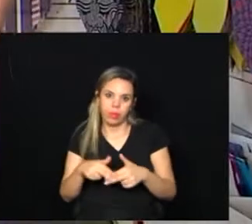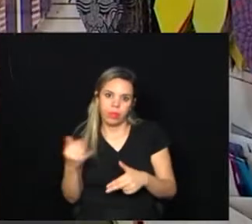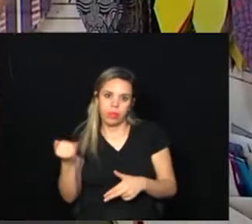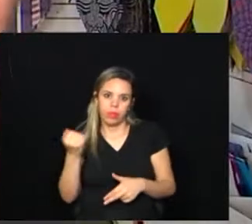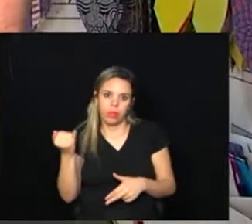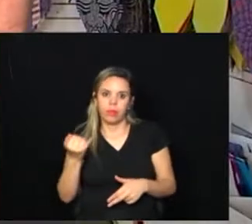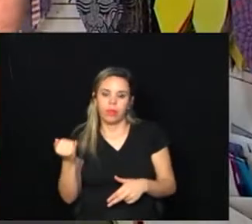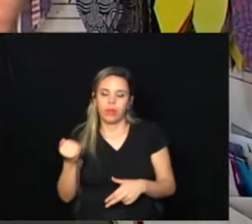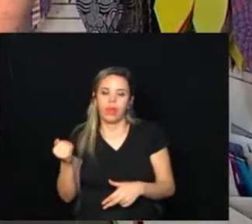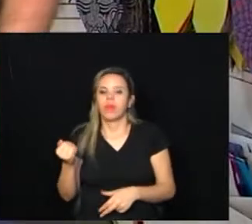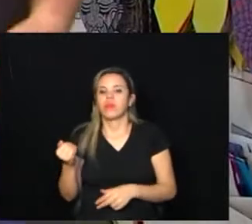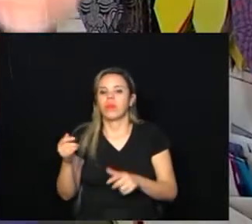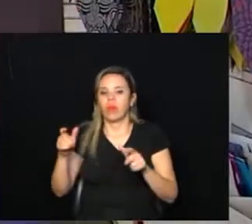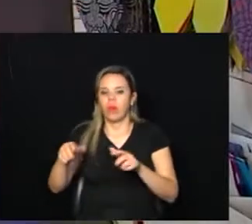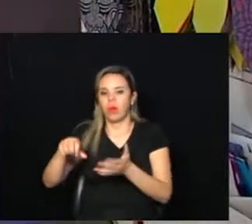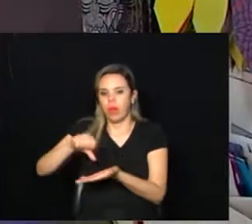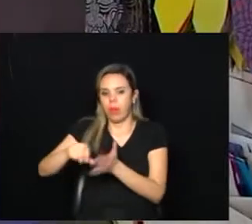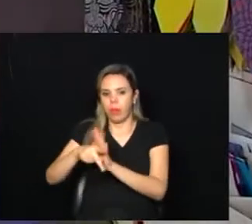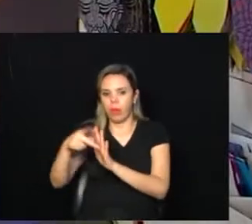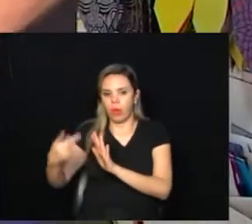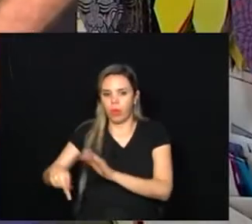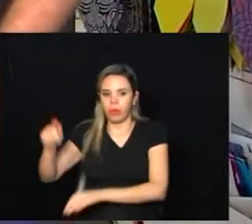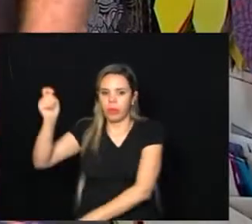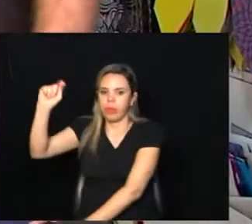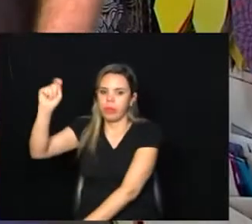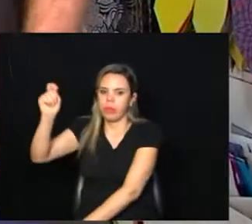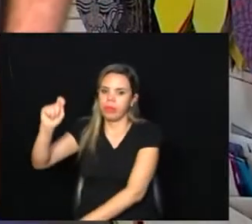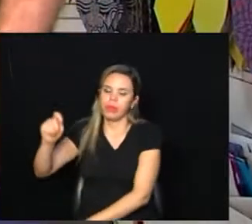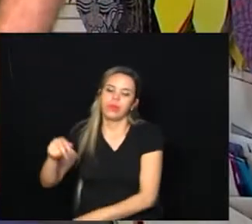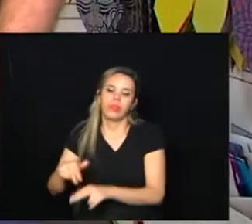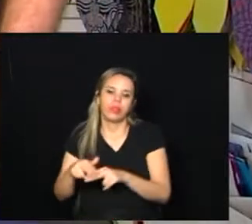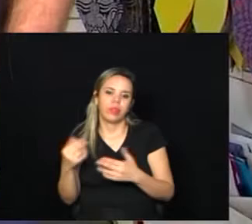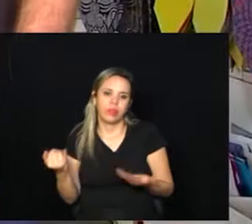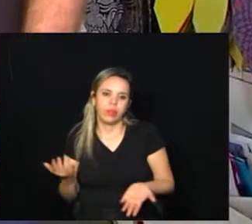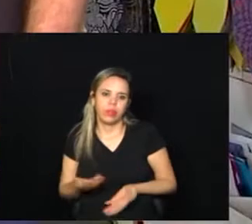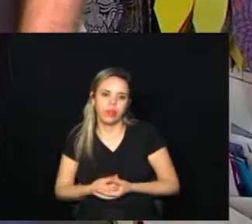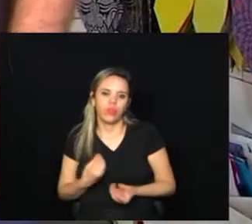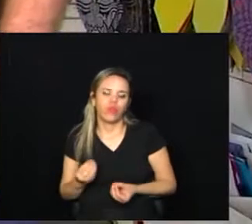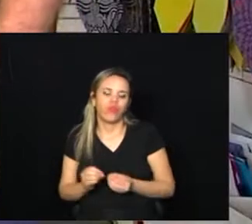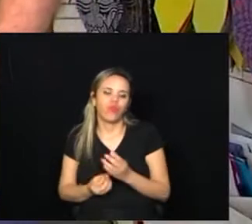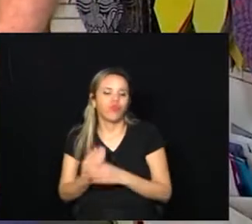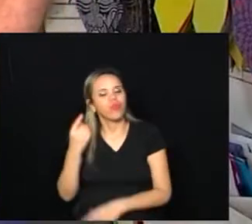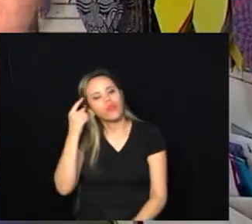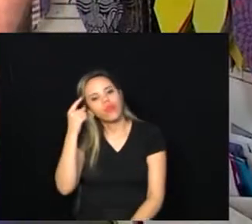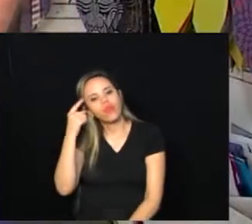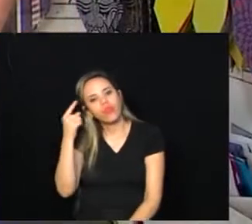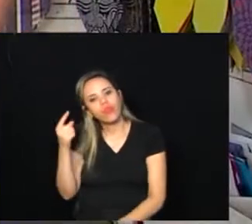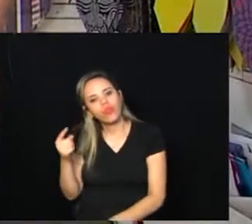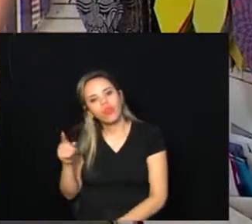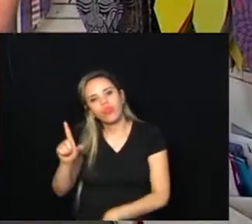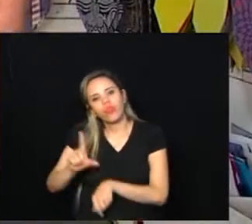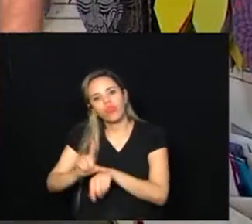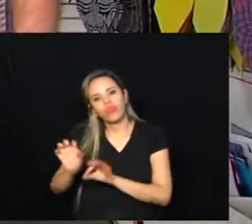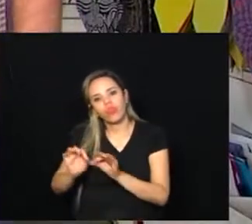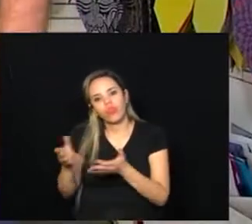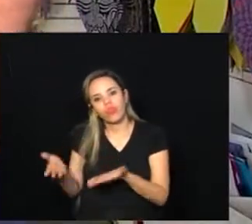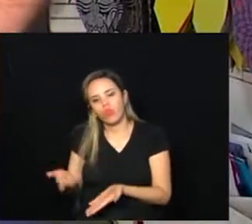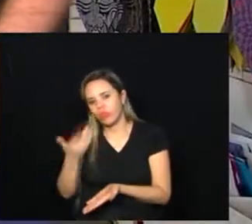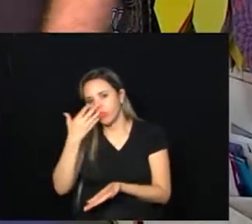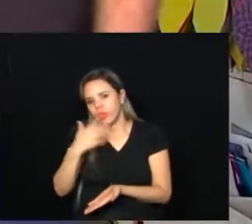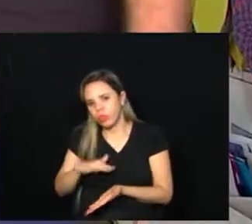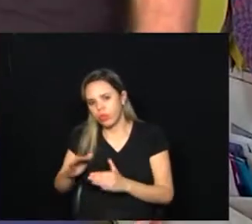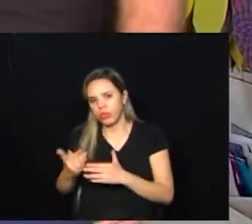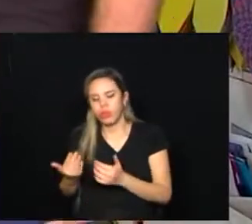importância do pipódromo, né? O pipódromo ele é muito importante devido a isso daí, né? Bom, e como que surgiu a ideia de fazer essa loja aqui, que a criançada